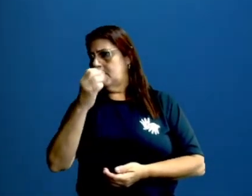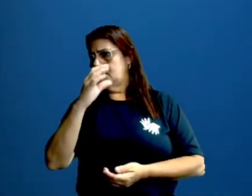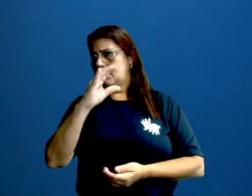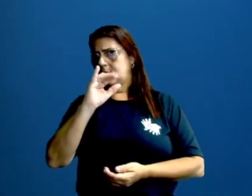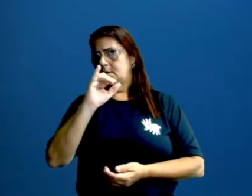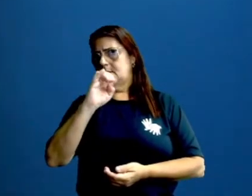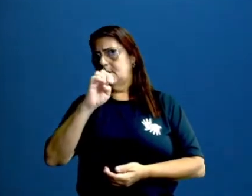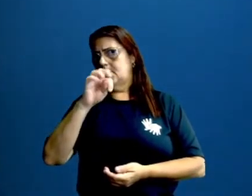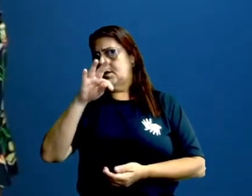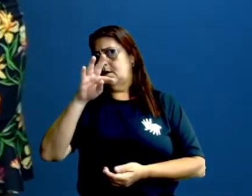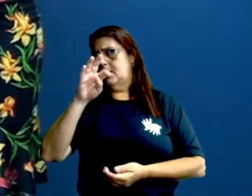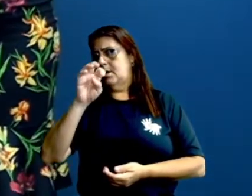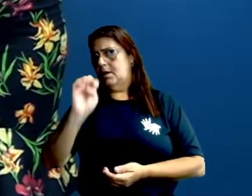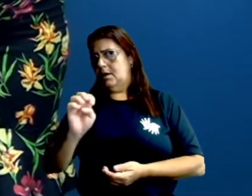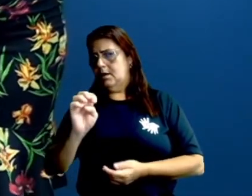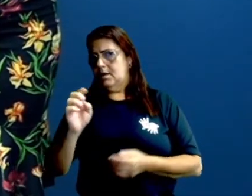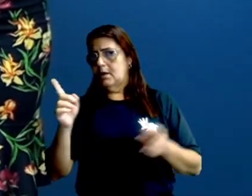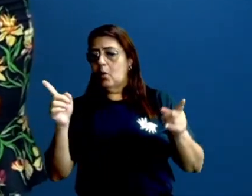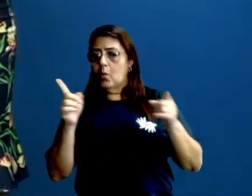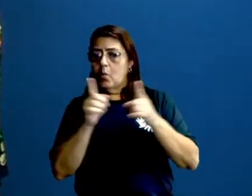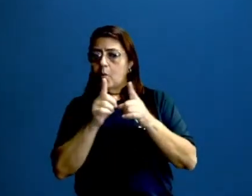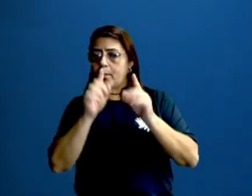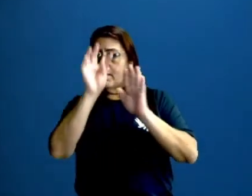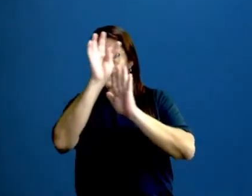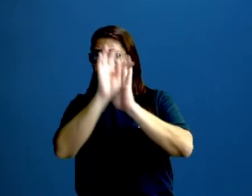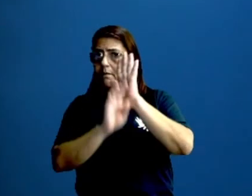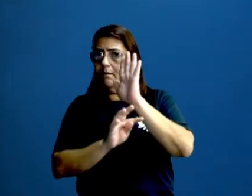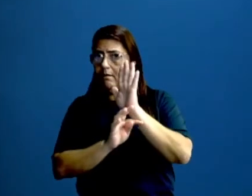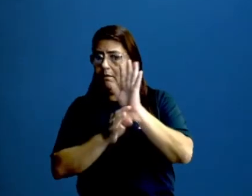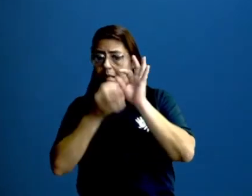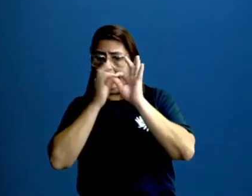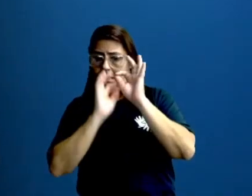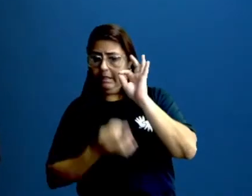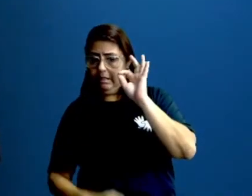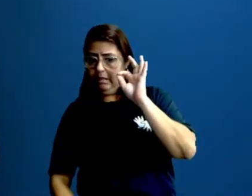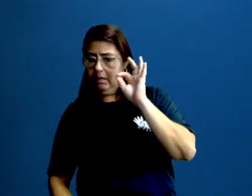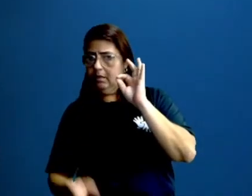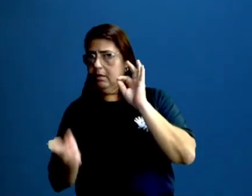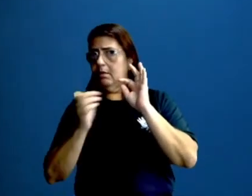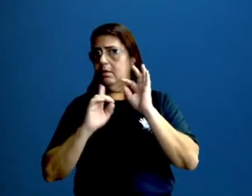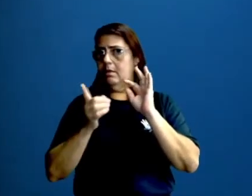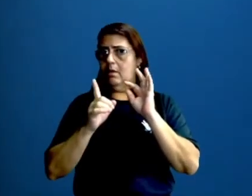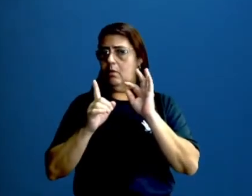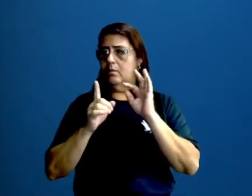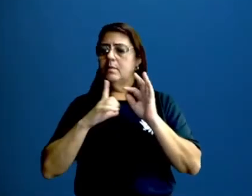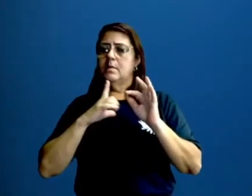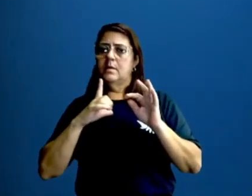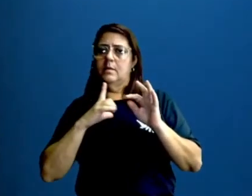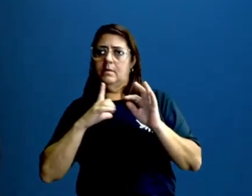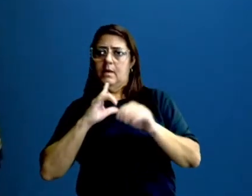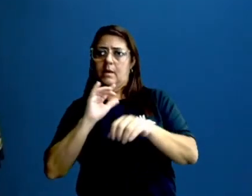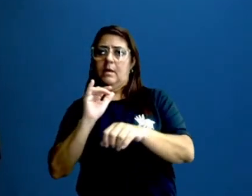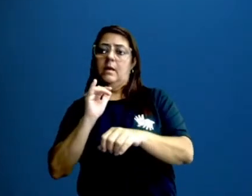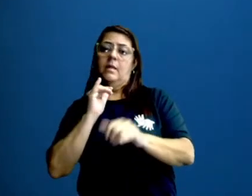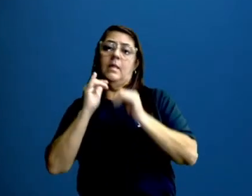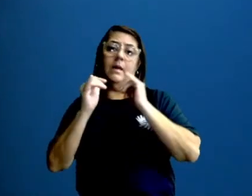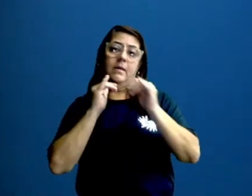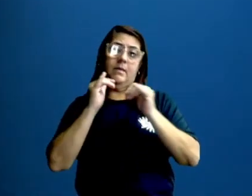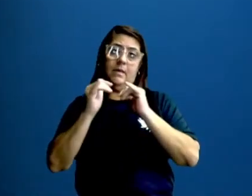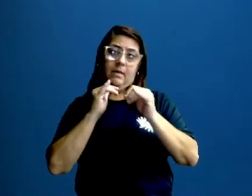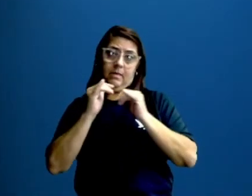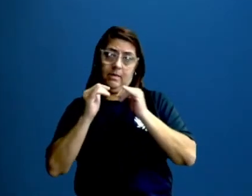pessoal, eu trouxe só um trechinho, mas o livro todinho está disponível aí na internet, certo?